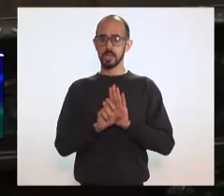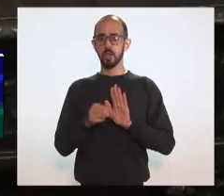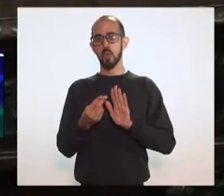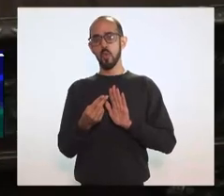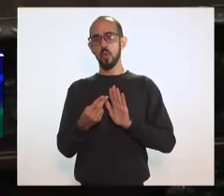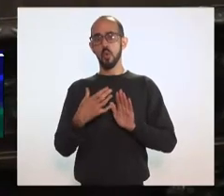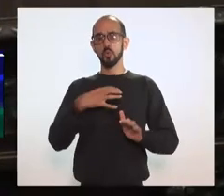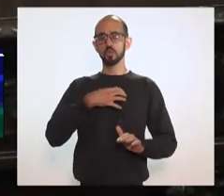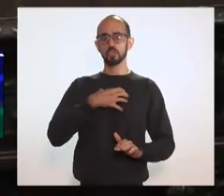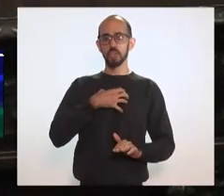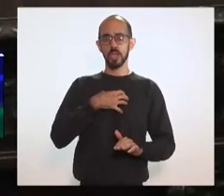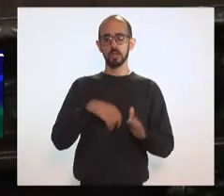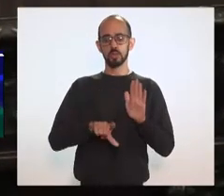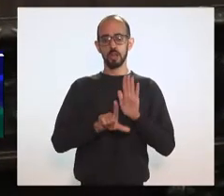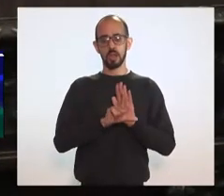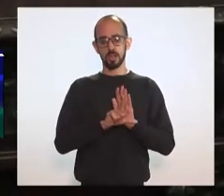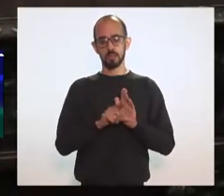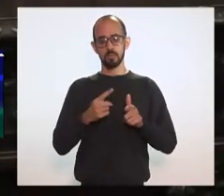forma? Porque